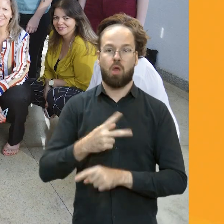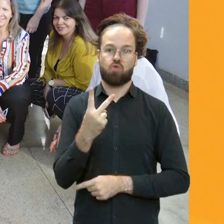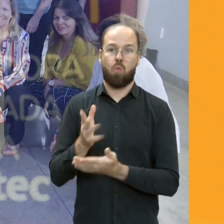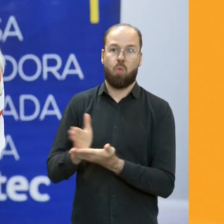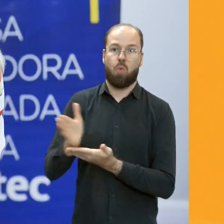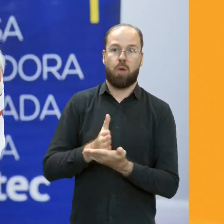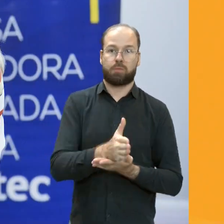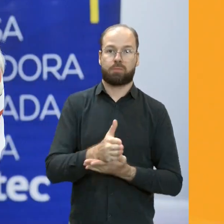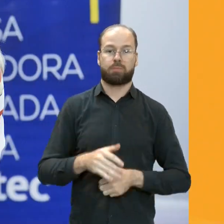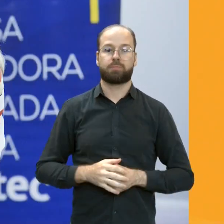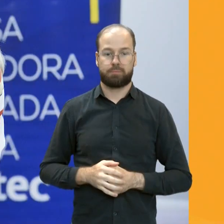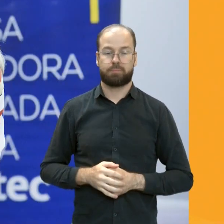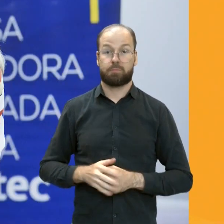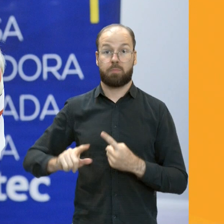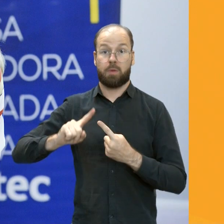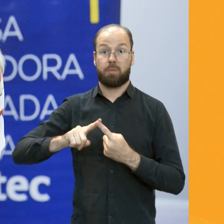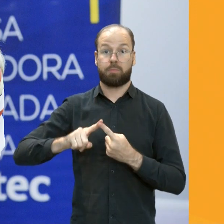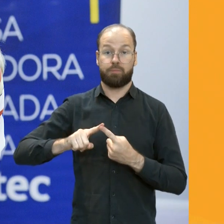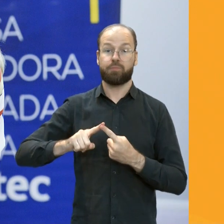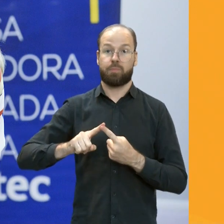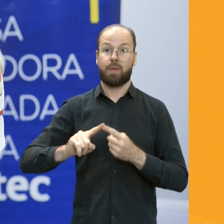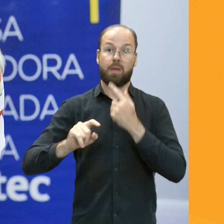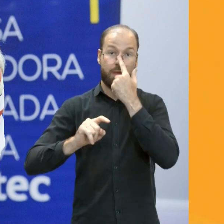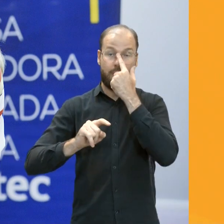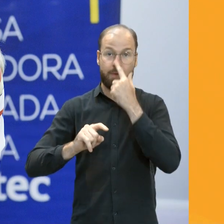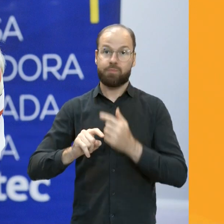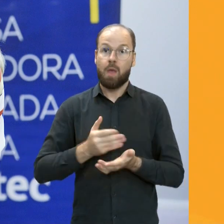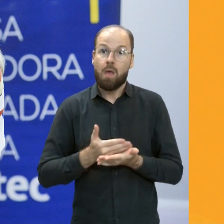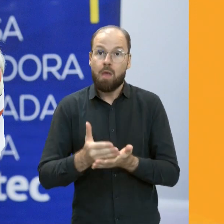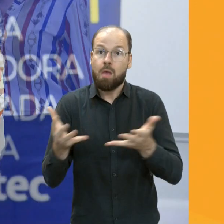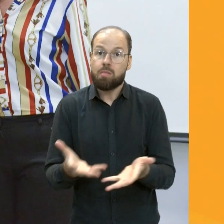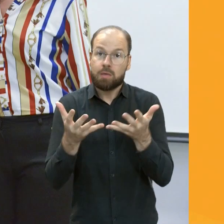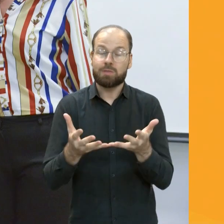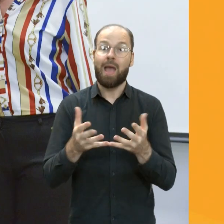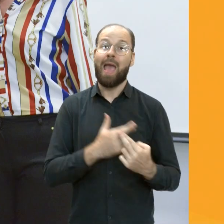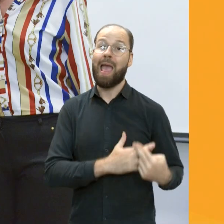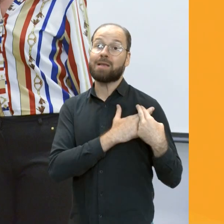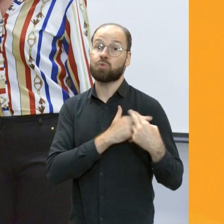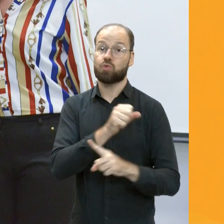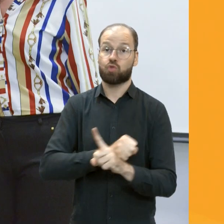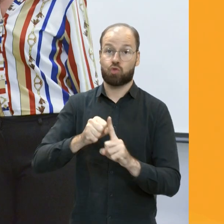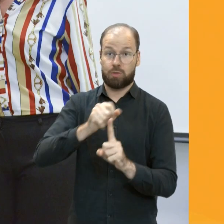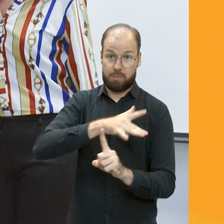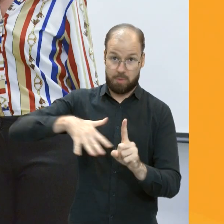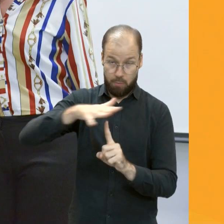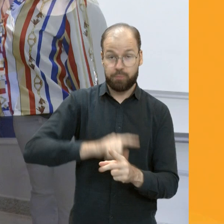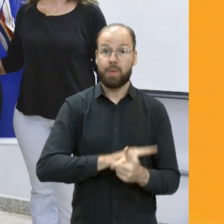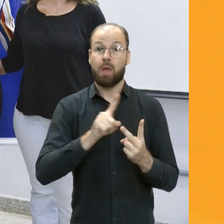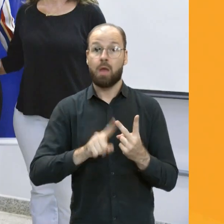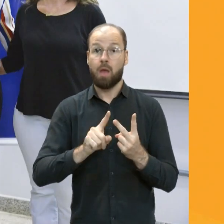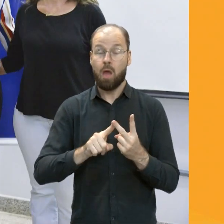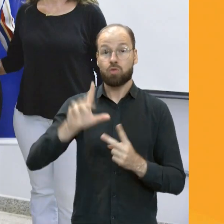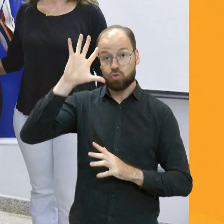também. A primeira, Iniciativas de Responsabilidade Socioambiental, e a outra, Soluções Socioambientais